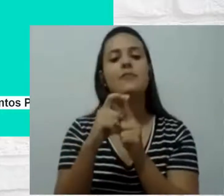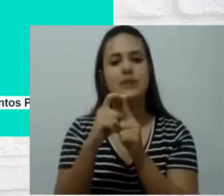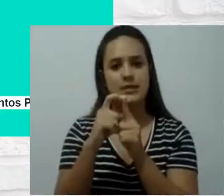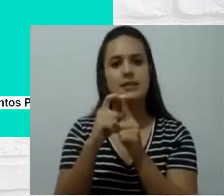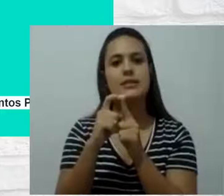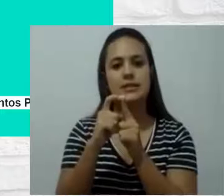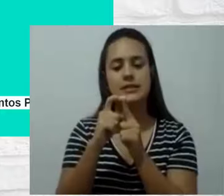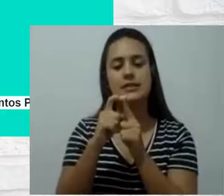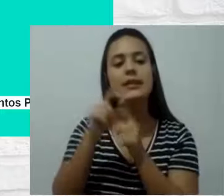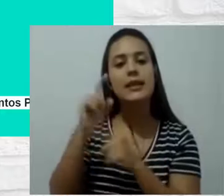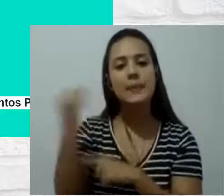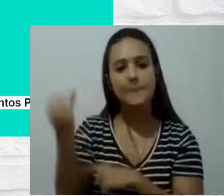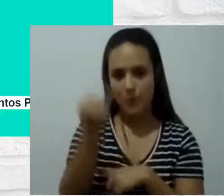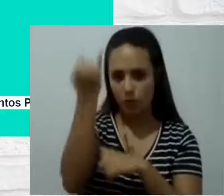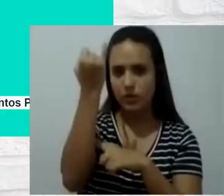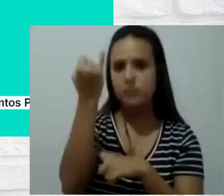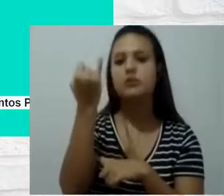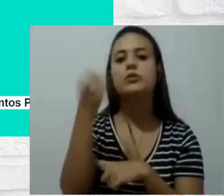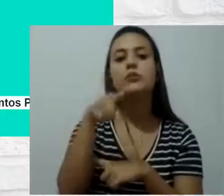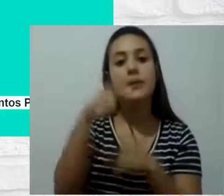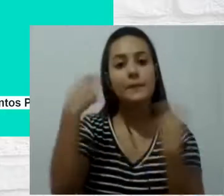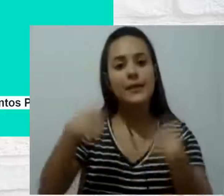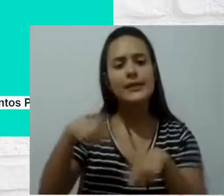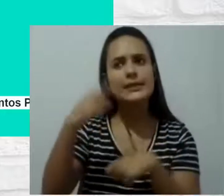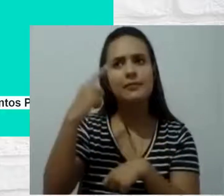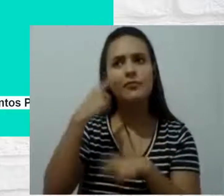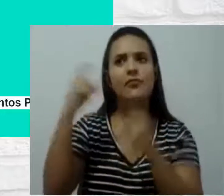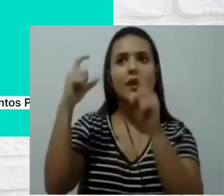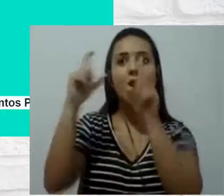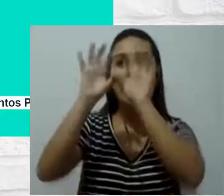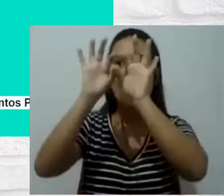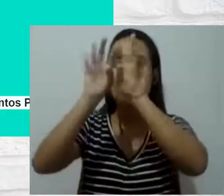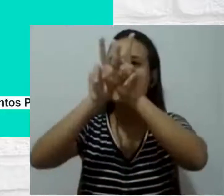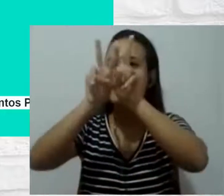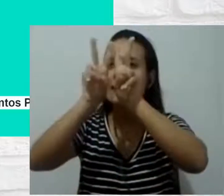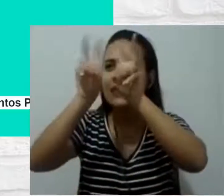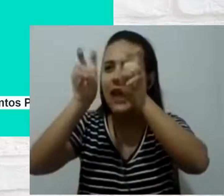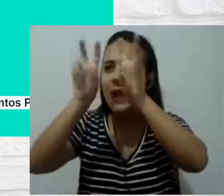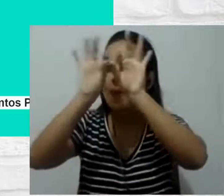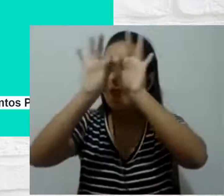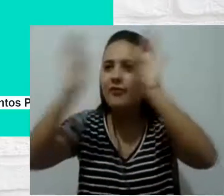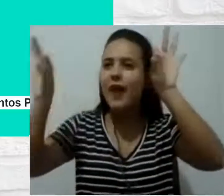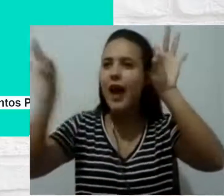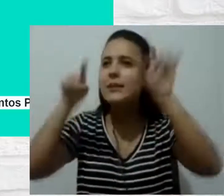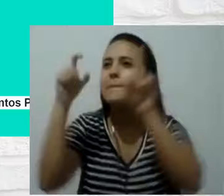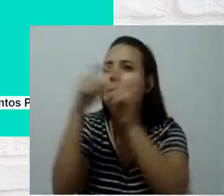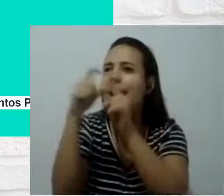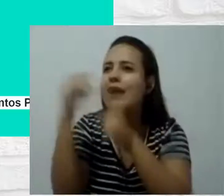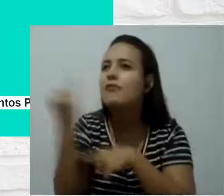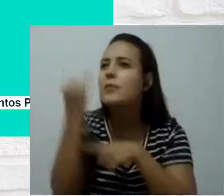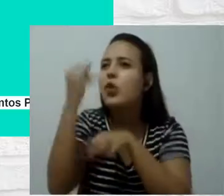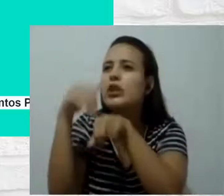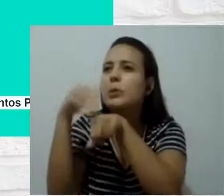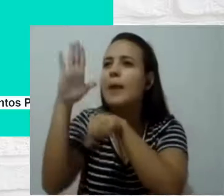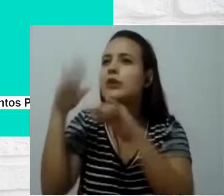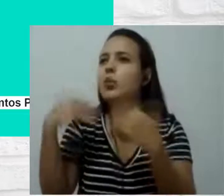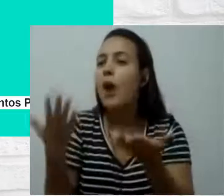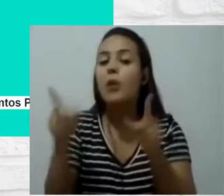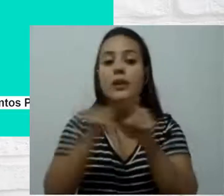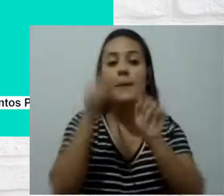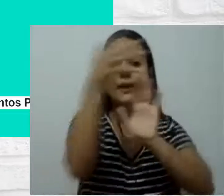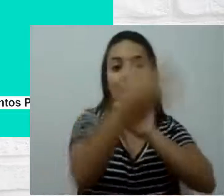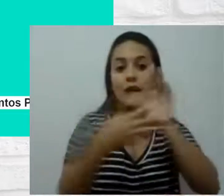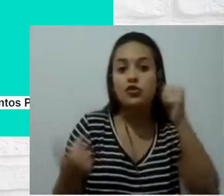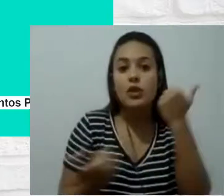importante são as palavras-chave, porque as palavras-chave vocês têm que saber identificar tanto no